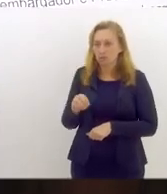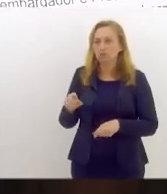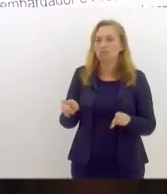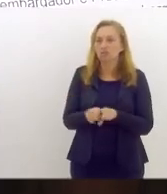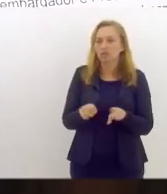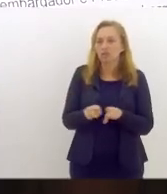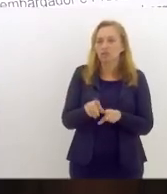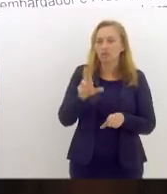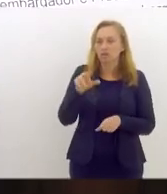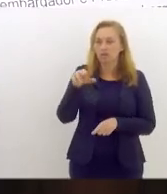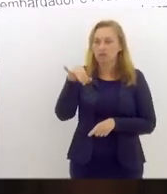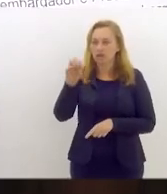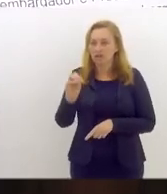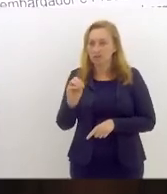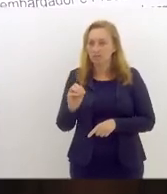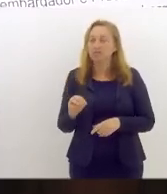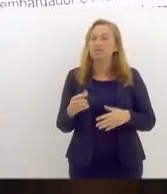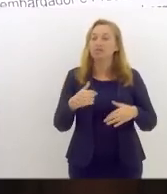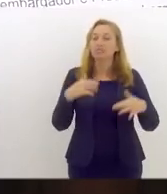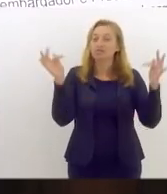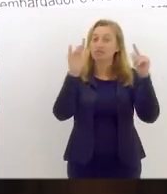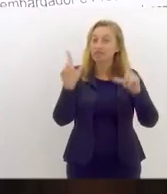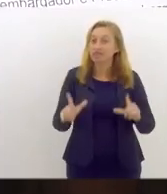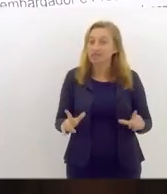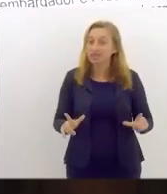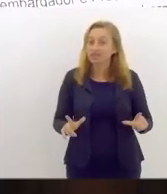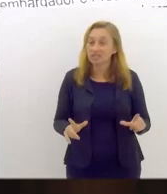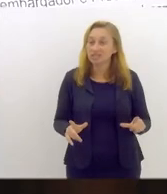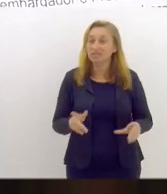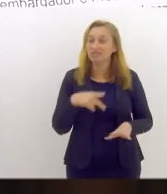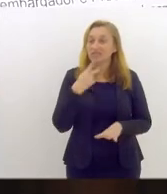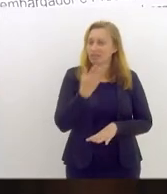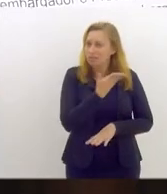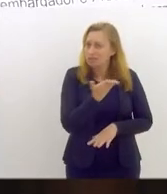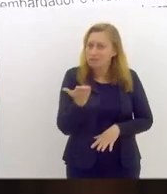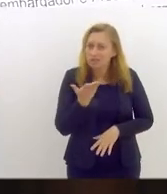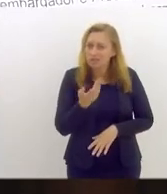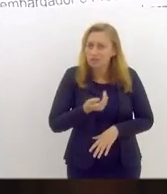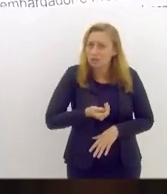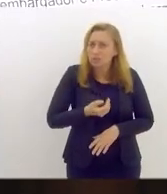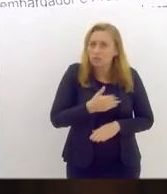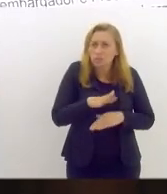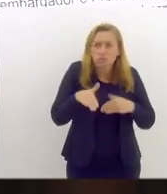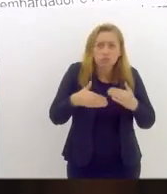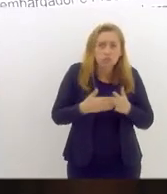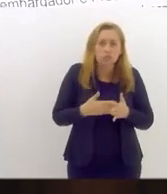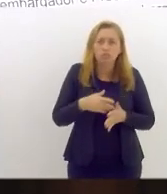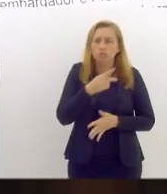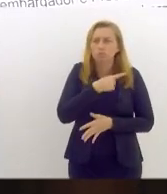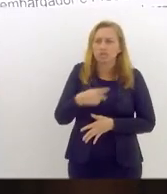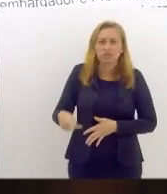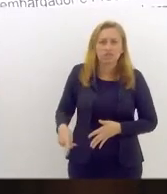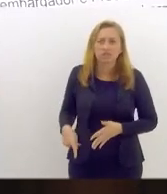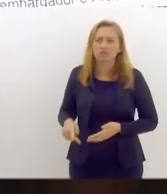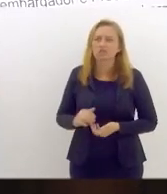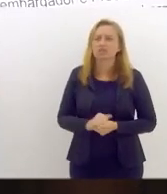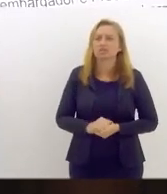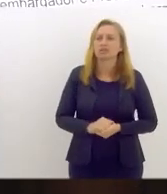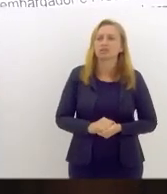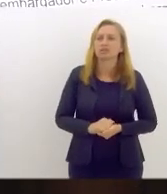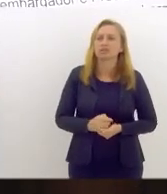doutor Luciano Silva Barreto ficando muito feliz de dizer a vocês que quase todos os presidentes quase todos